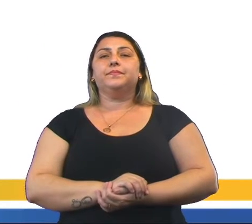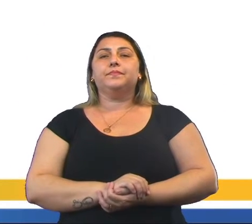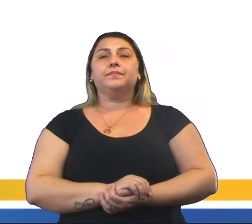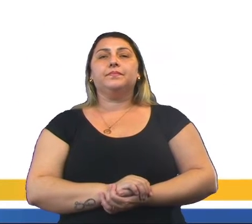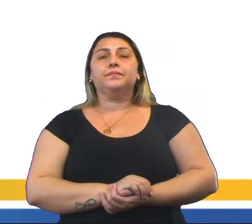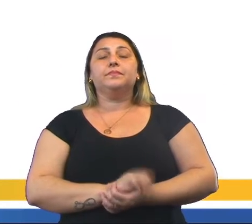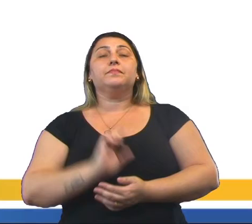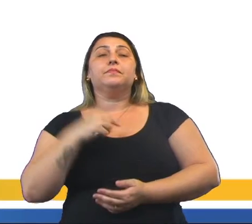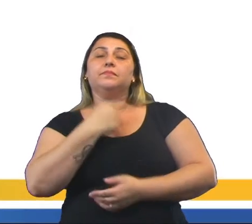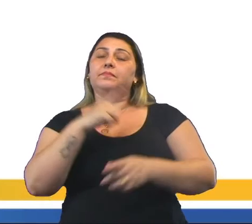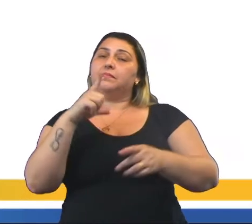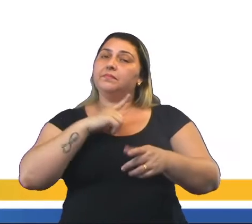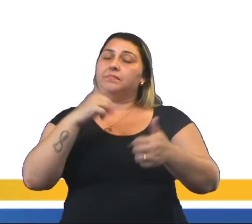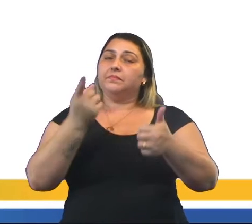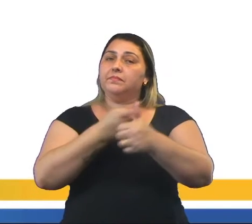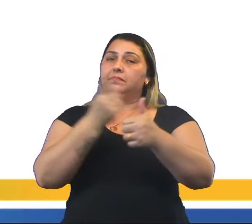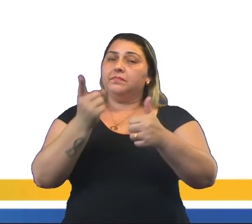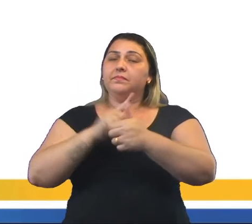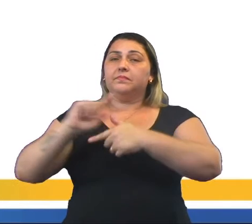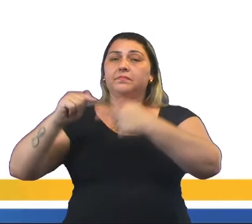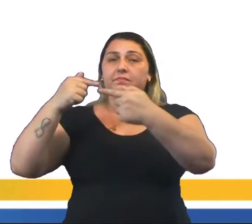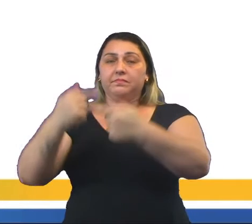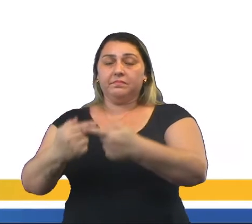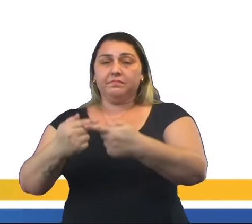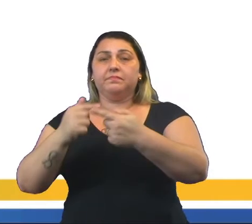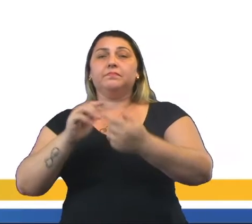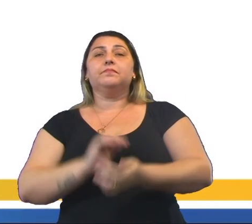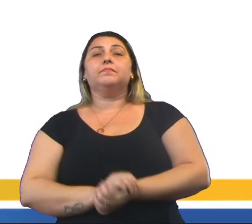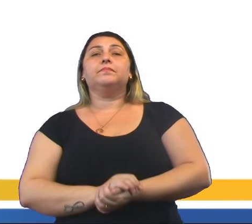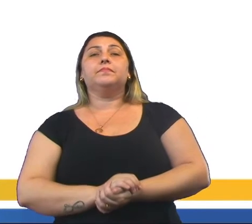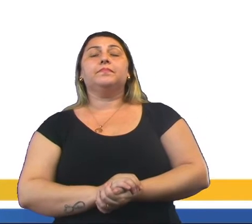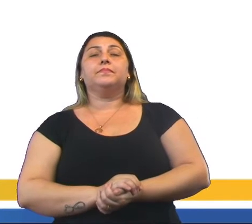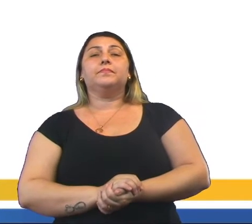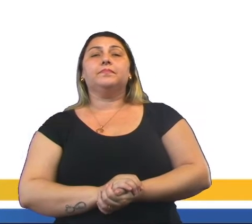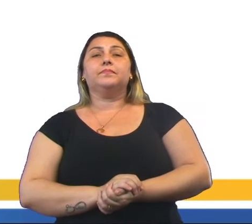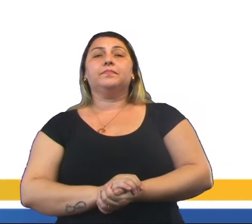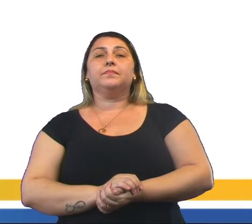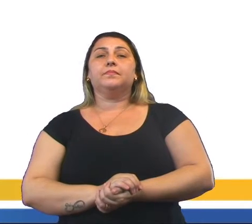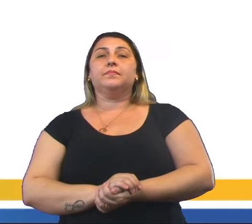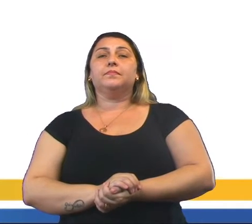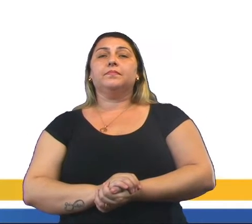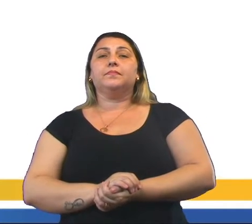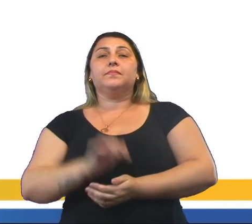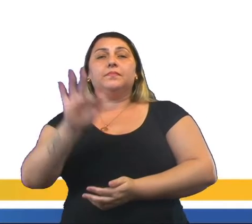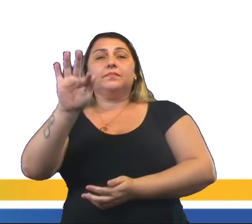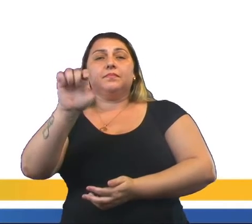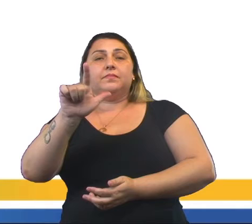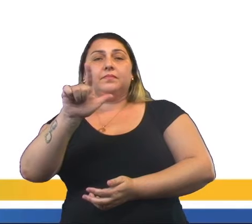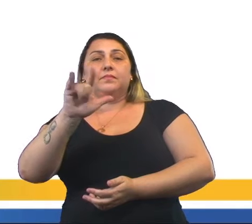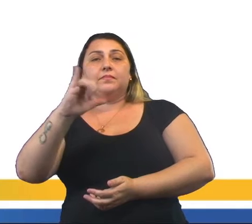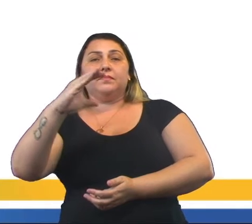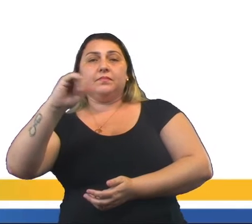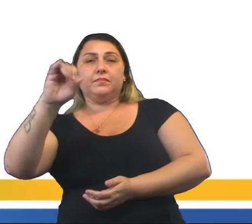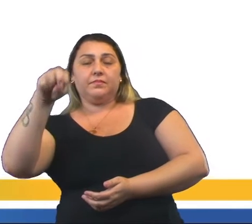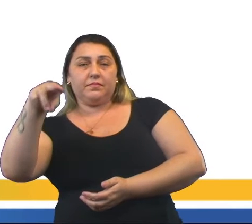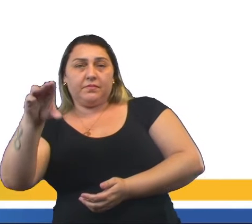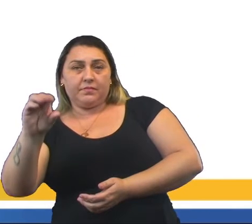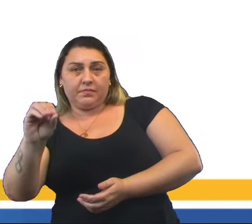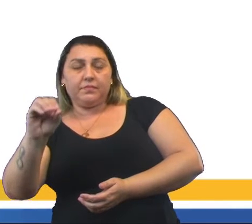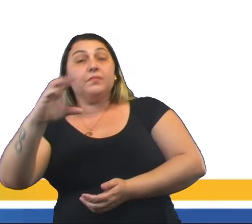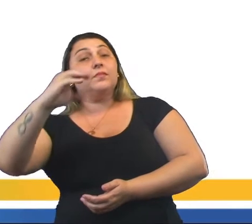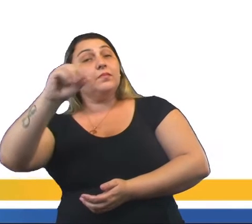Nós temos também da primeira geração, e não muito significativos, digamos assim, ainda Antônio Feliciano de Castilho e Oliveira